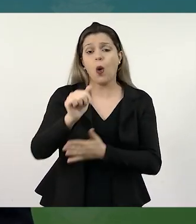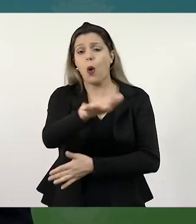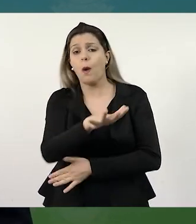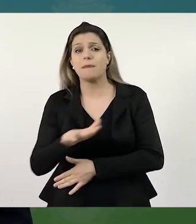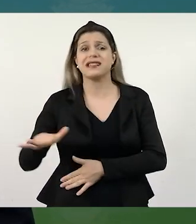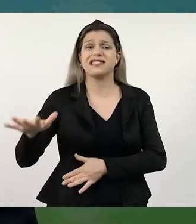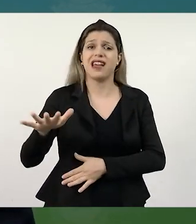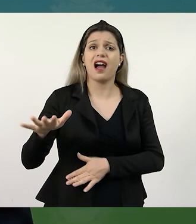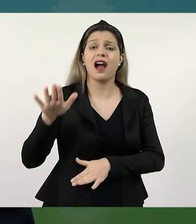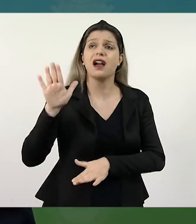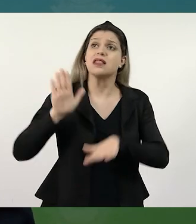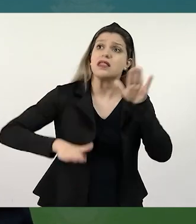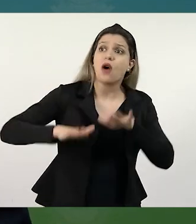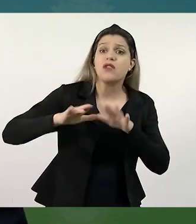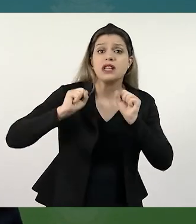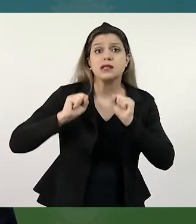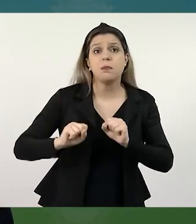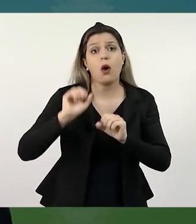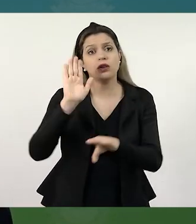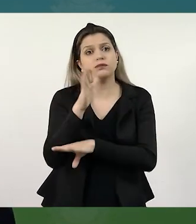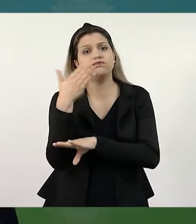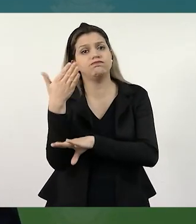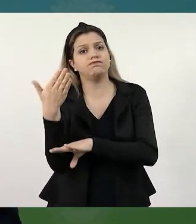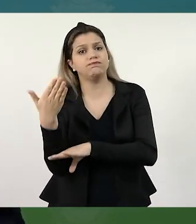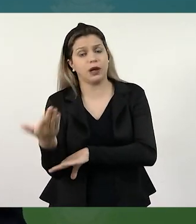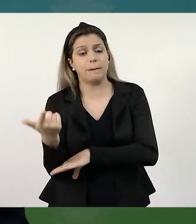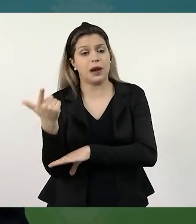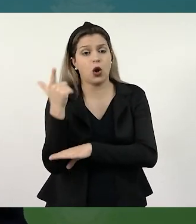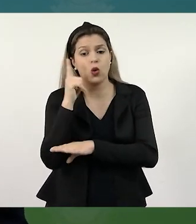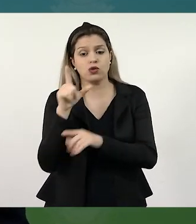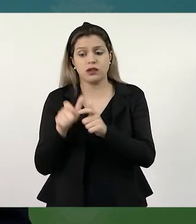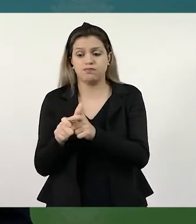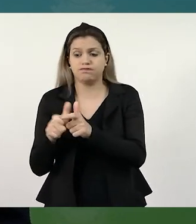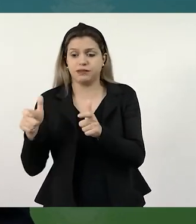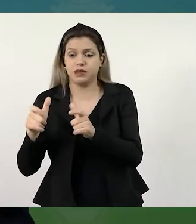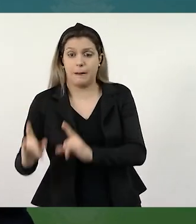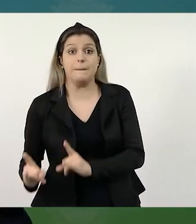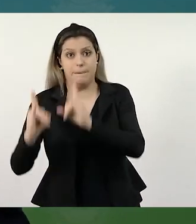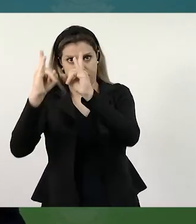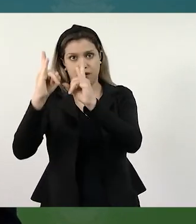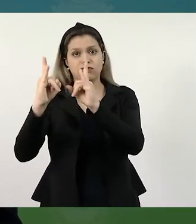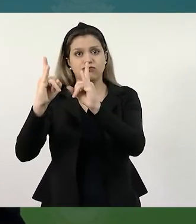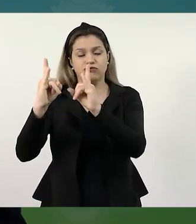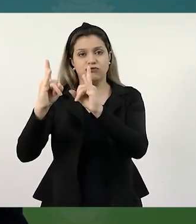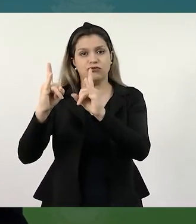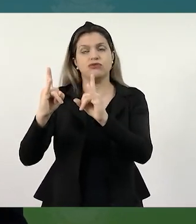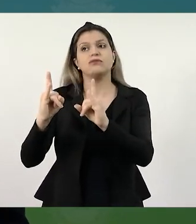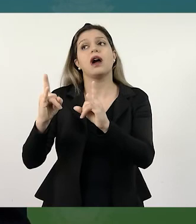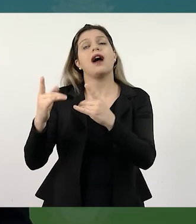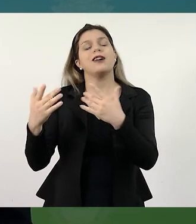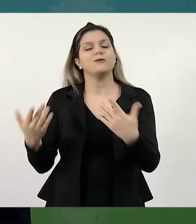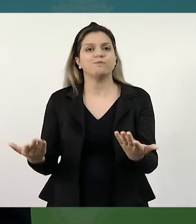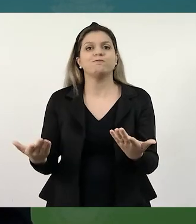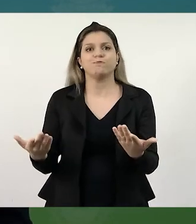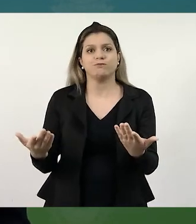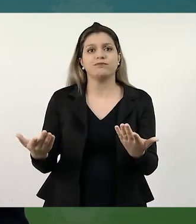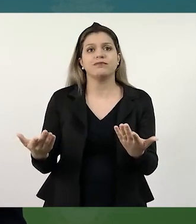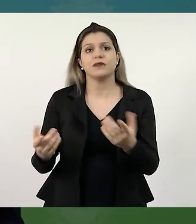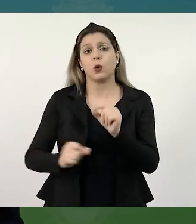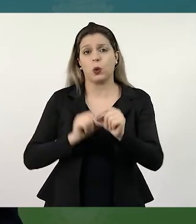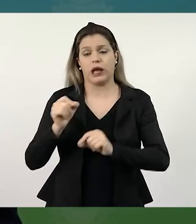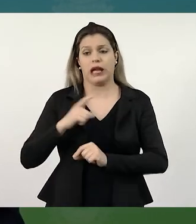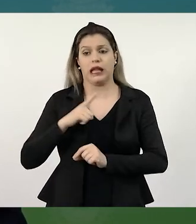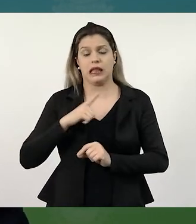áreas poderão ser desmatadas para ampliação dos prédios já existentes. E aí